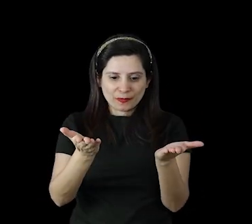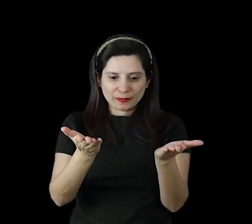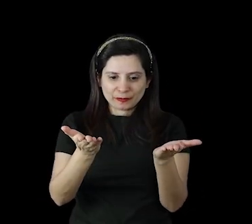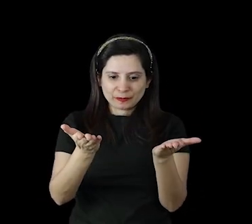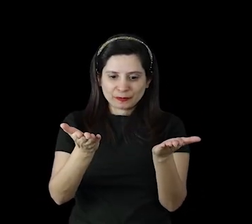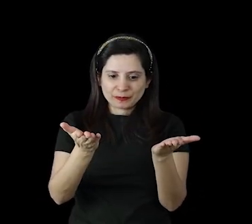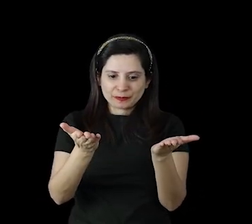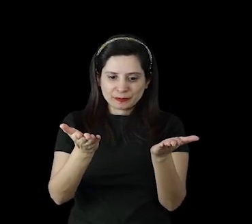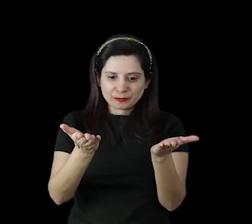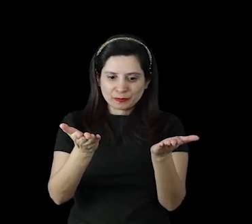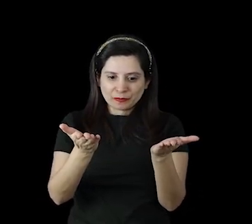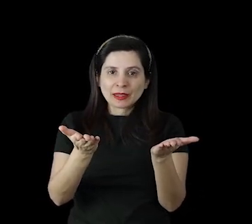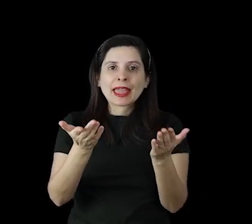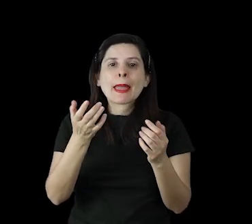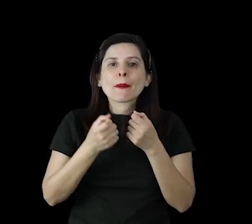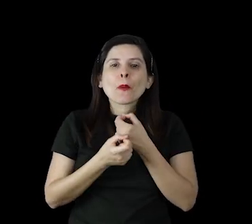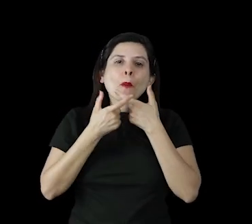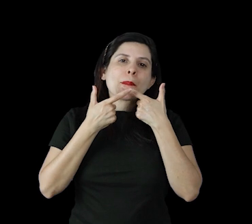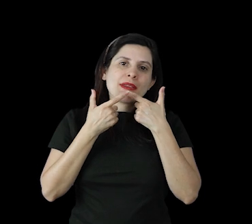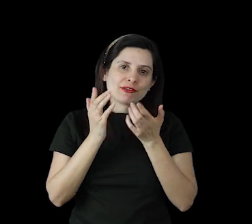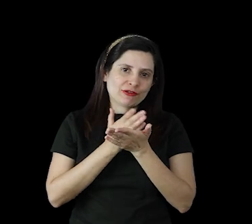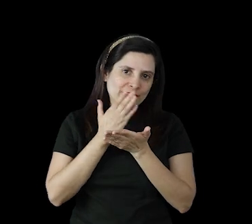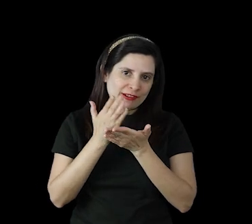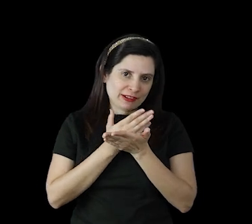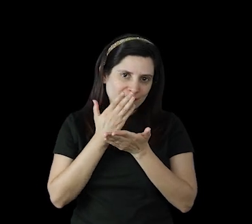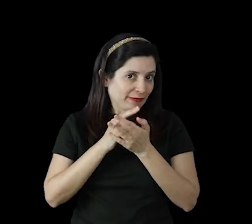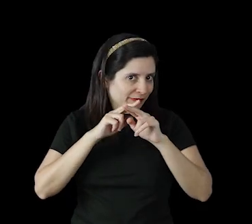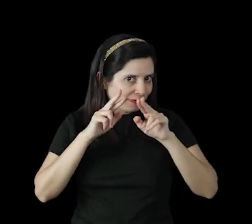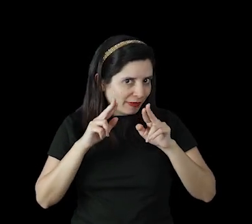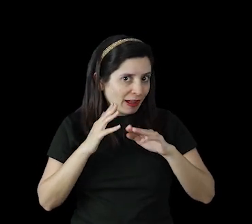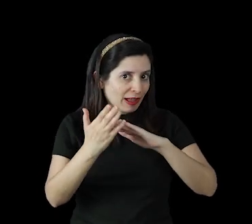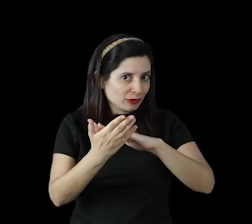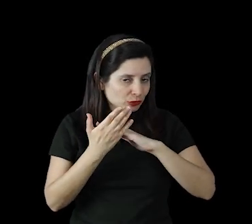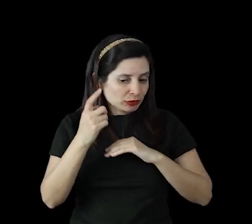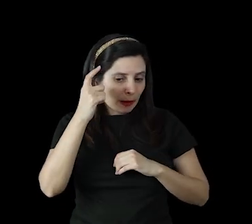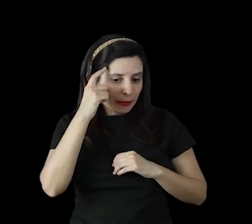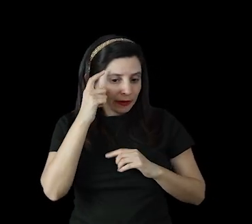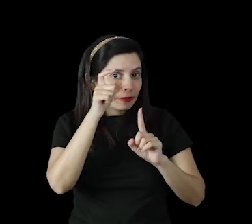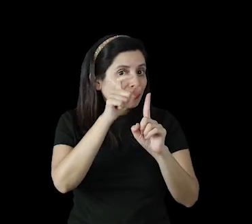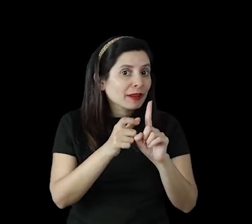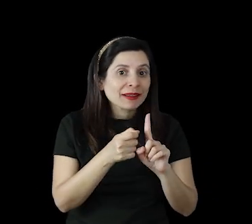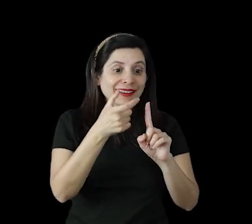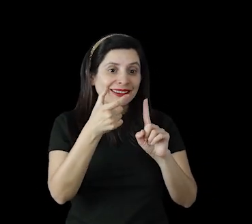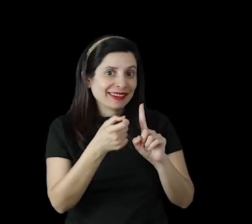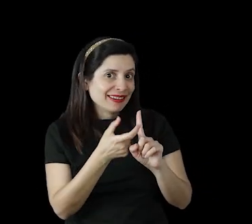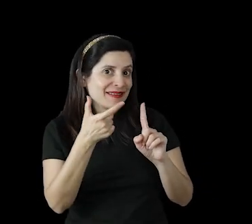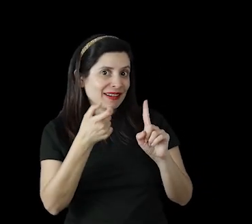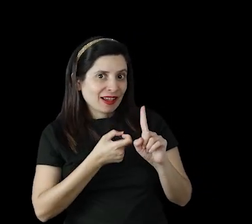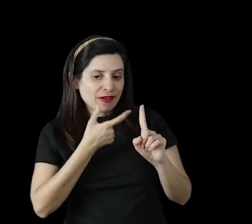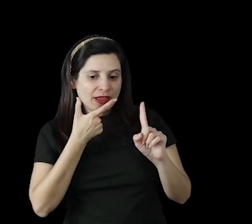John Verhoeven, que aí é já para comédia, e aí te ajuda a pensar personagem para comédia, mas como eu